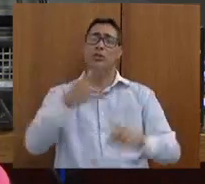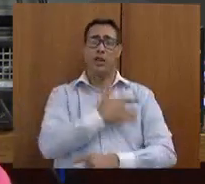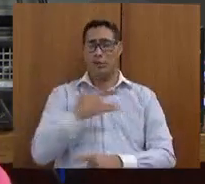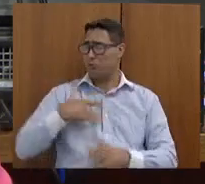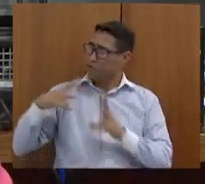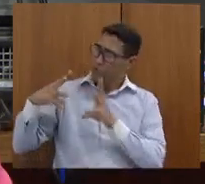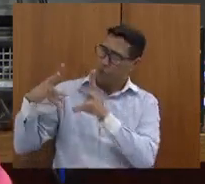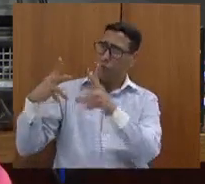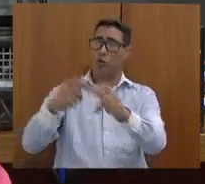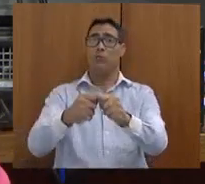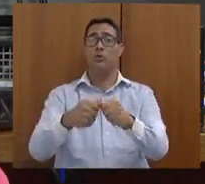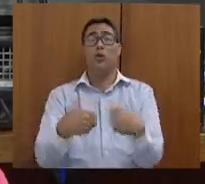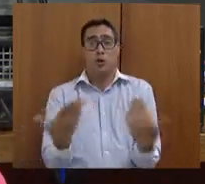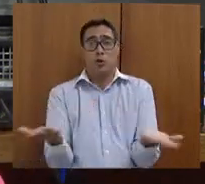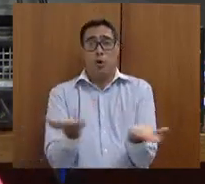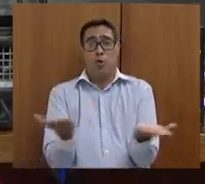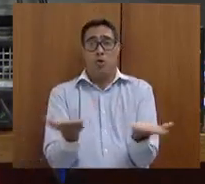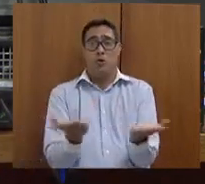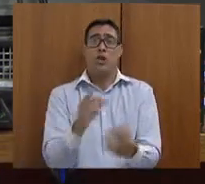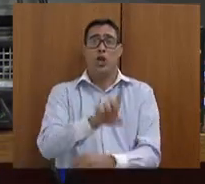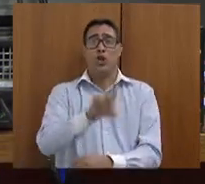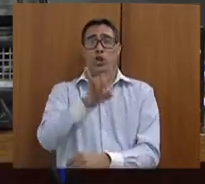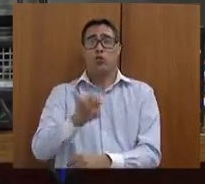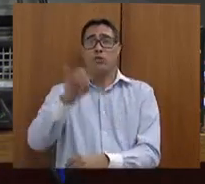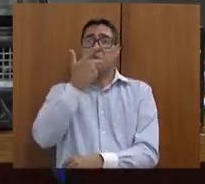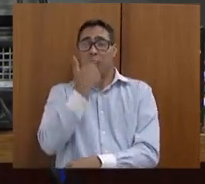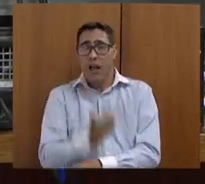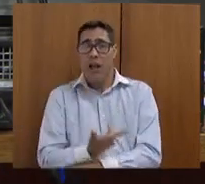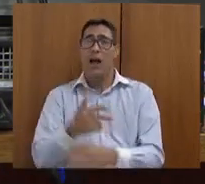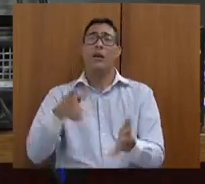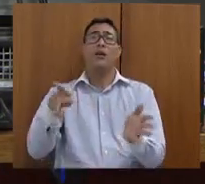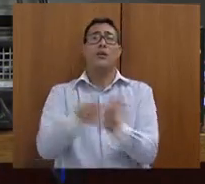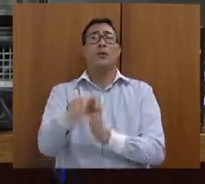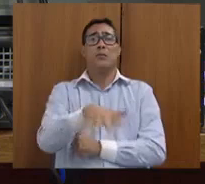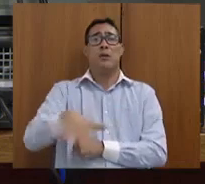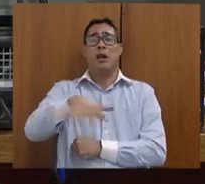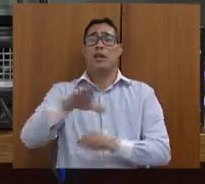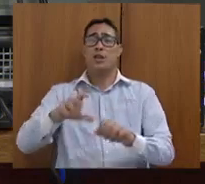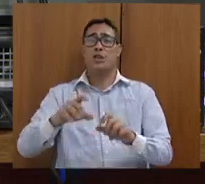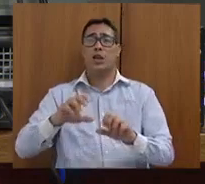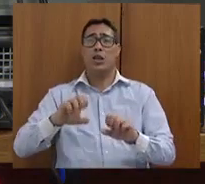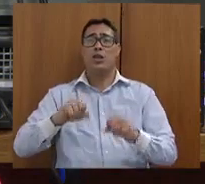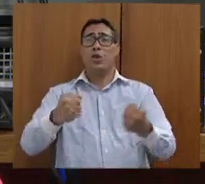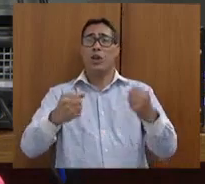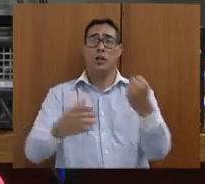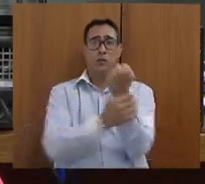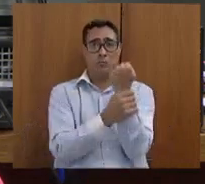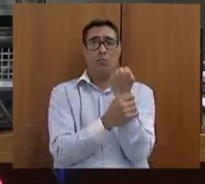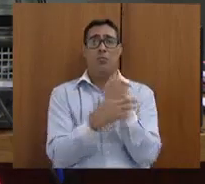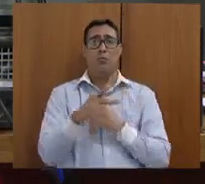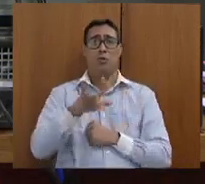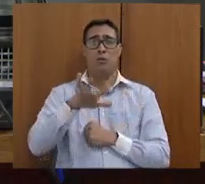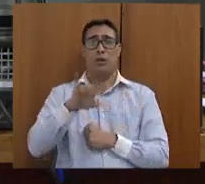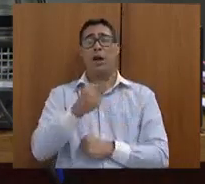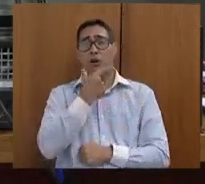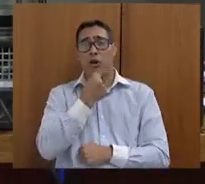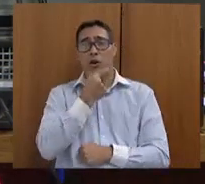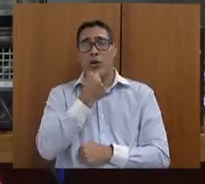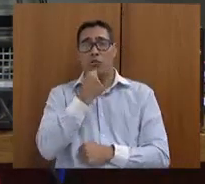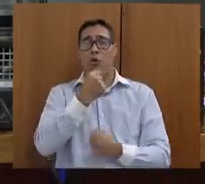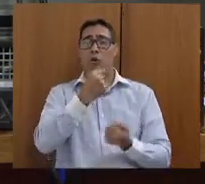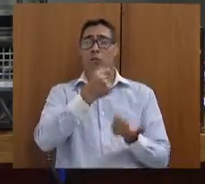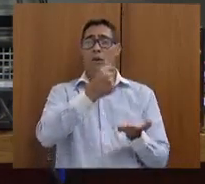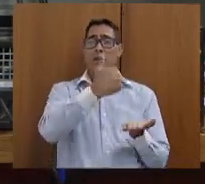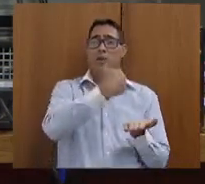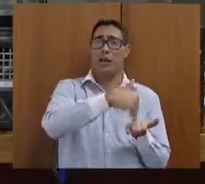e num dia de audiência para falar sobre as condições da Segurança Pública o secretário homem consegue falar a